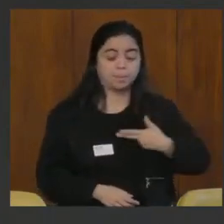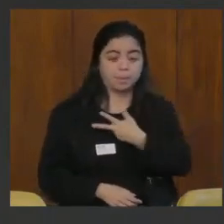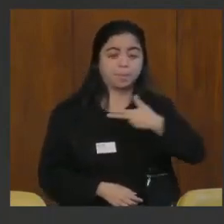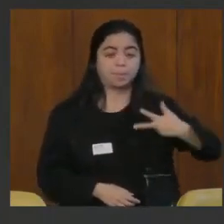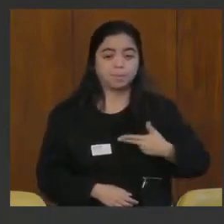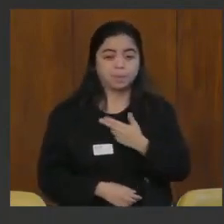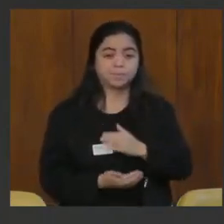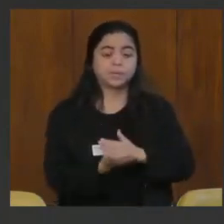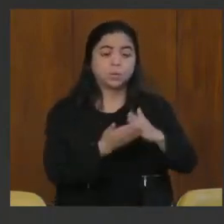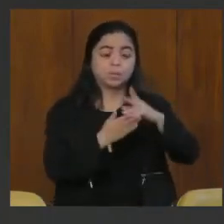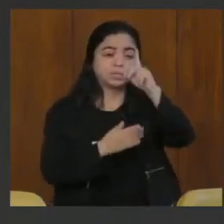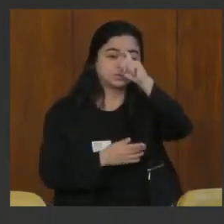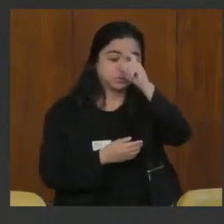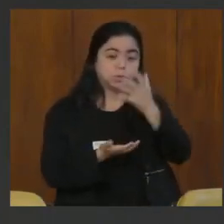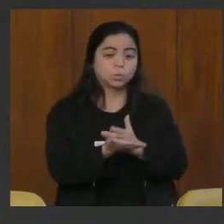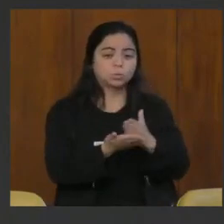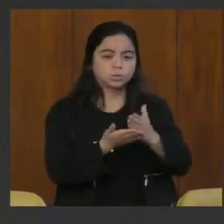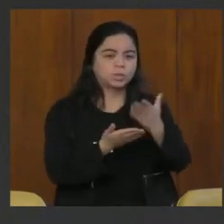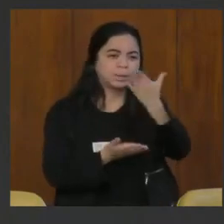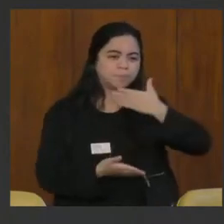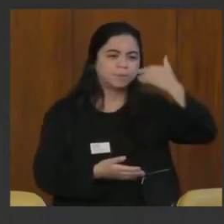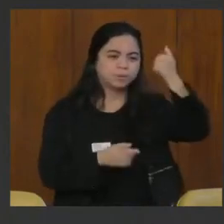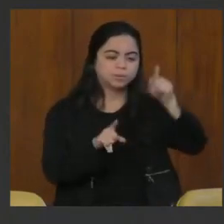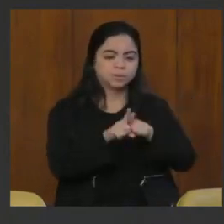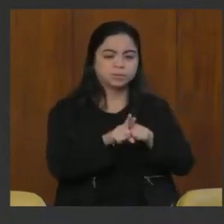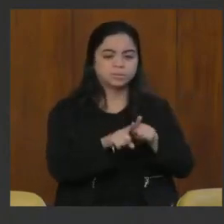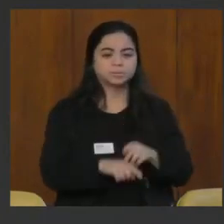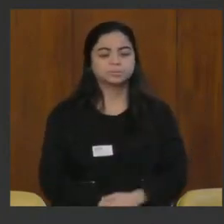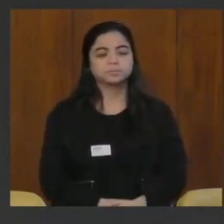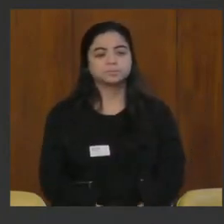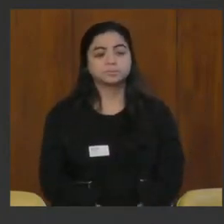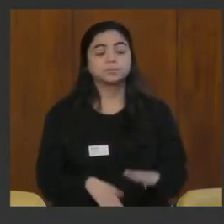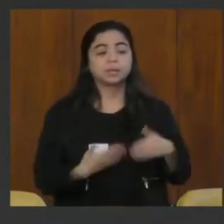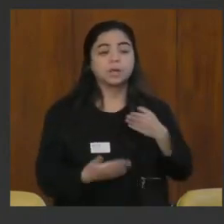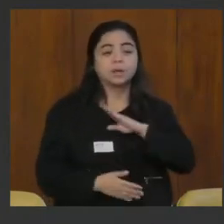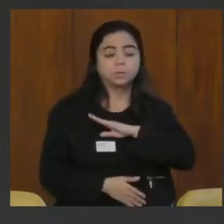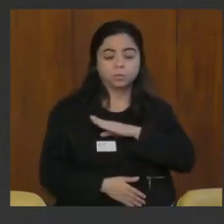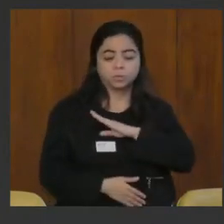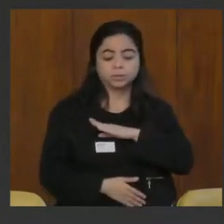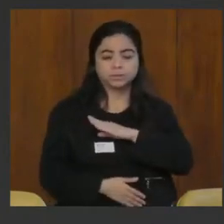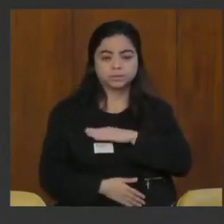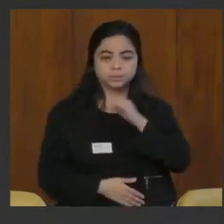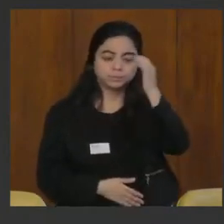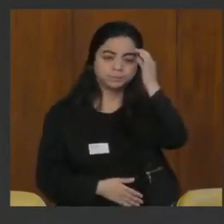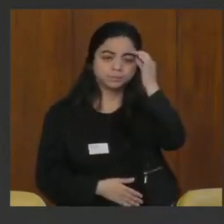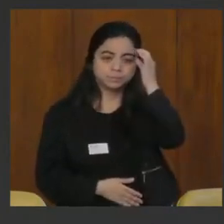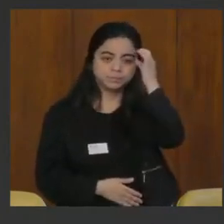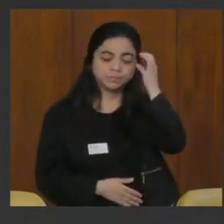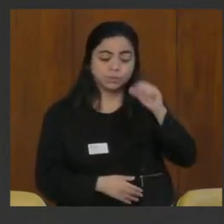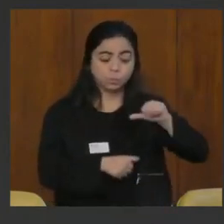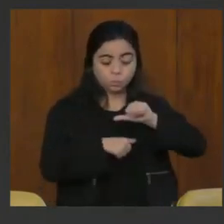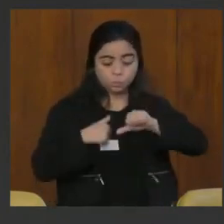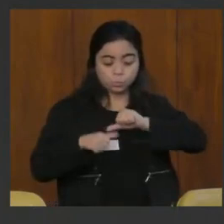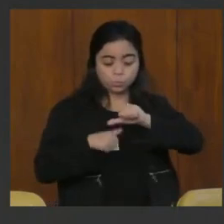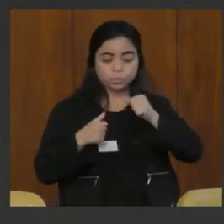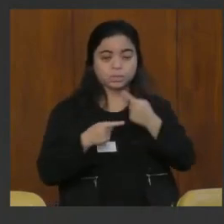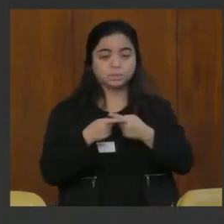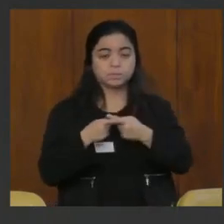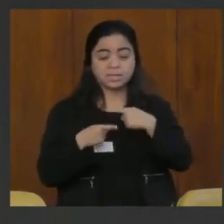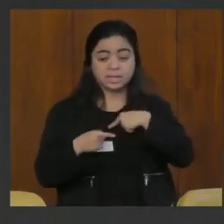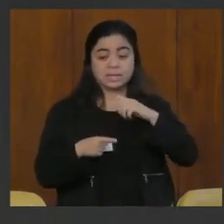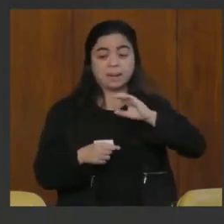mais fácil de drenar tudo isso. Bem, o coração, a Carla brinca que eu falo que muda as coisas, porque é ele que